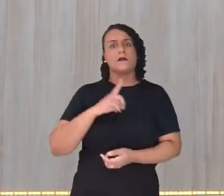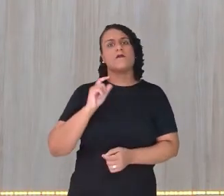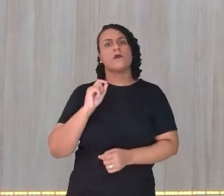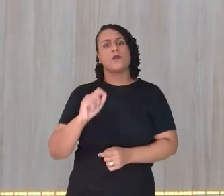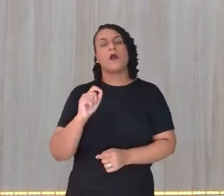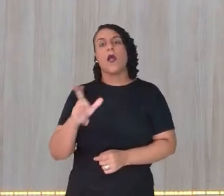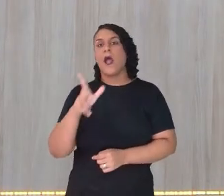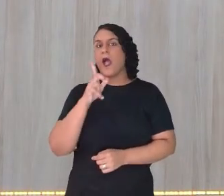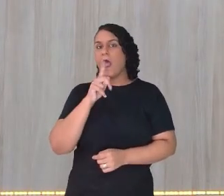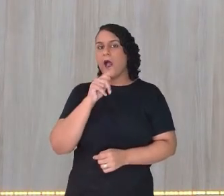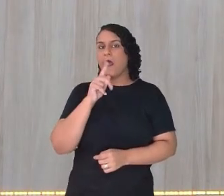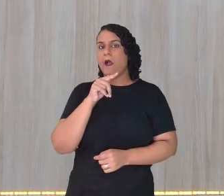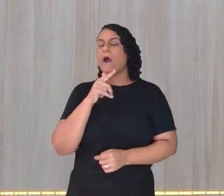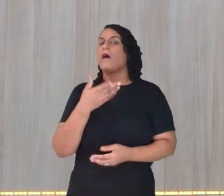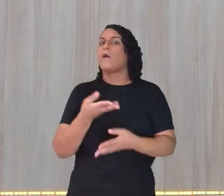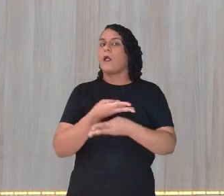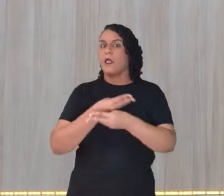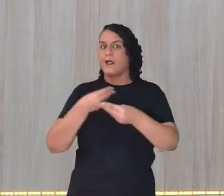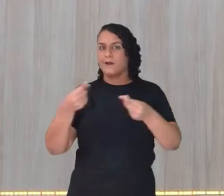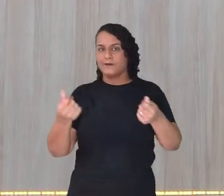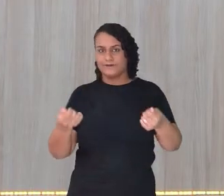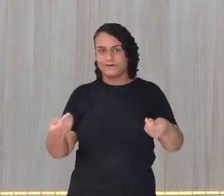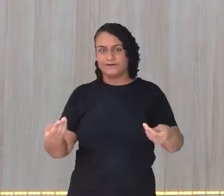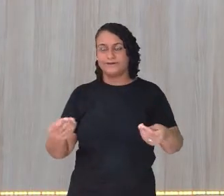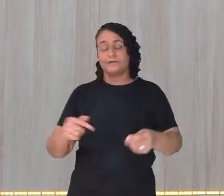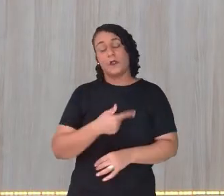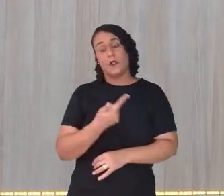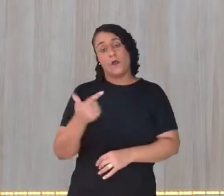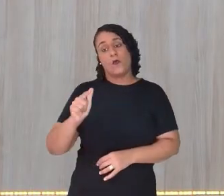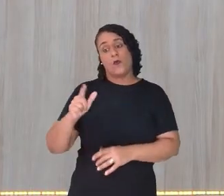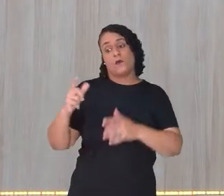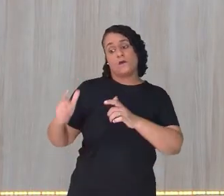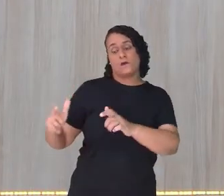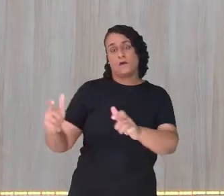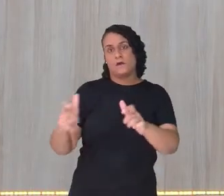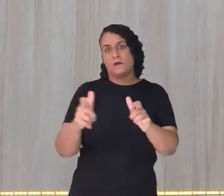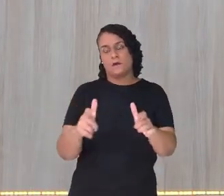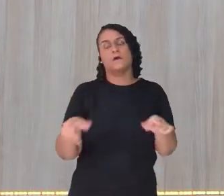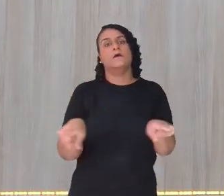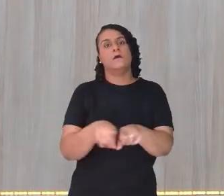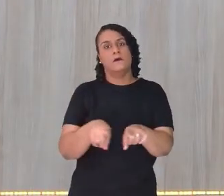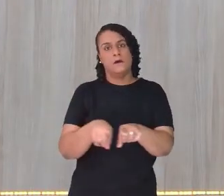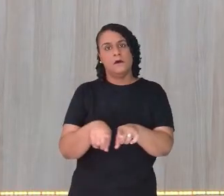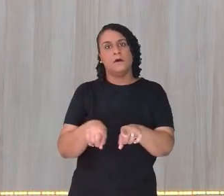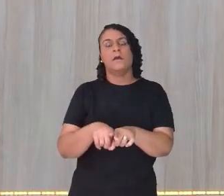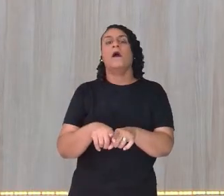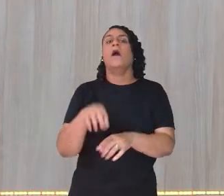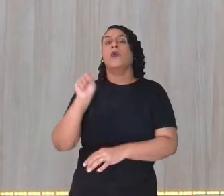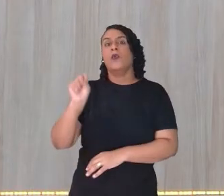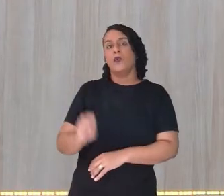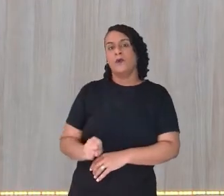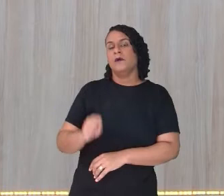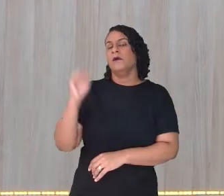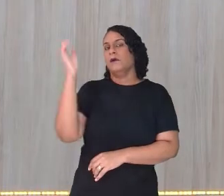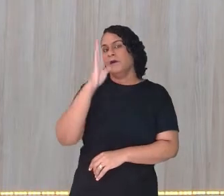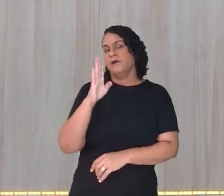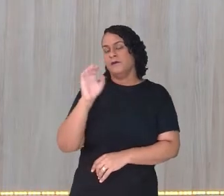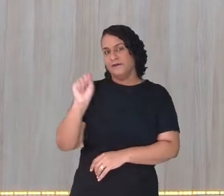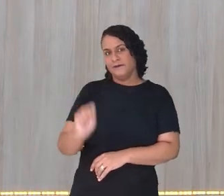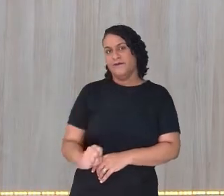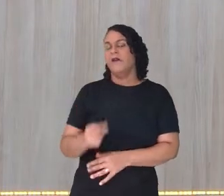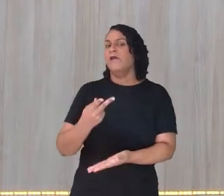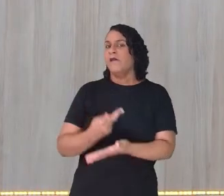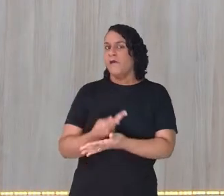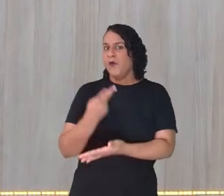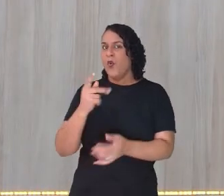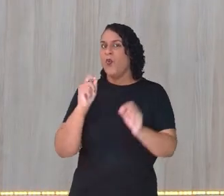né? A parte líquida dessa água. E em outros locais, e até mesmo no sul do Brasil, a gente já sabe que pode acontecer